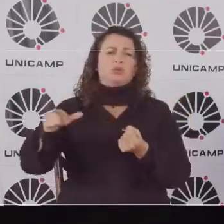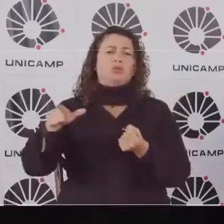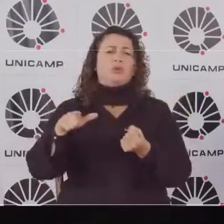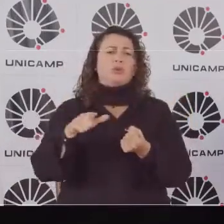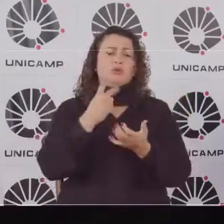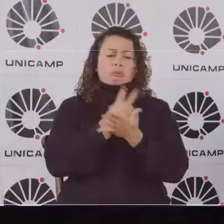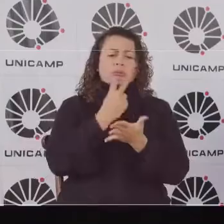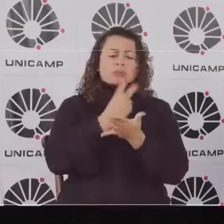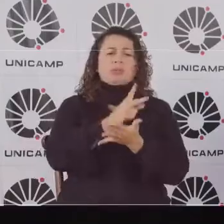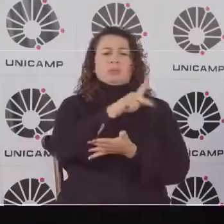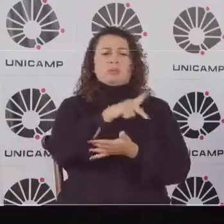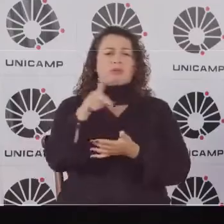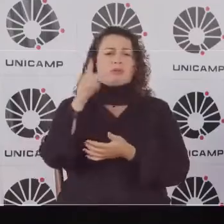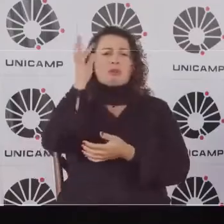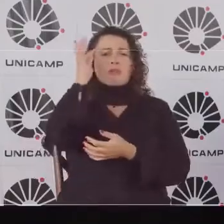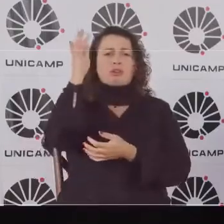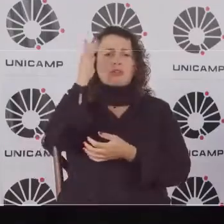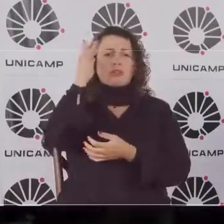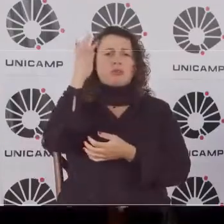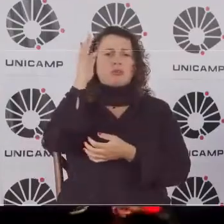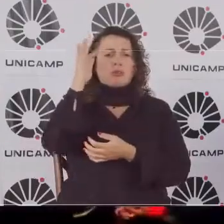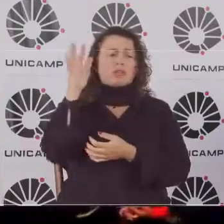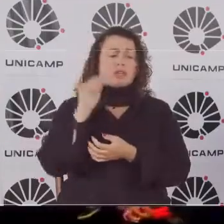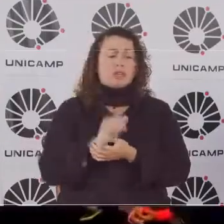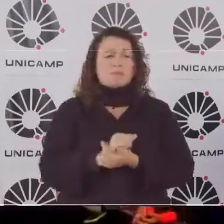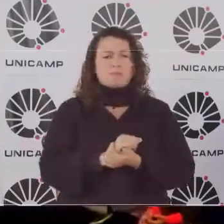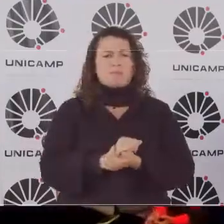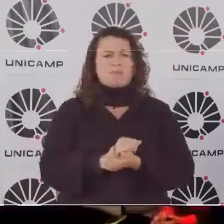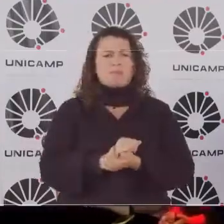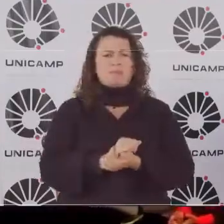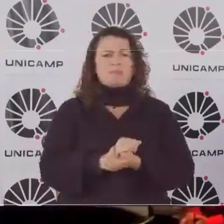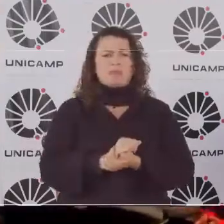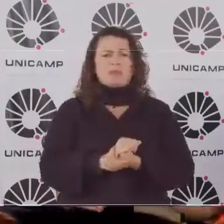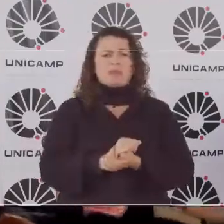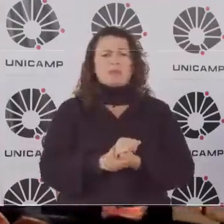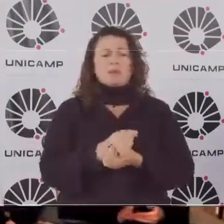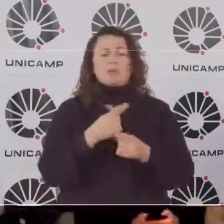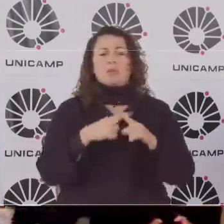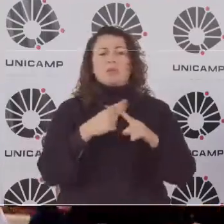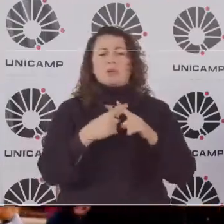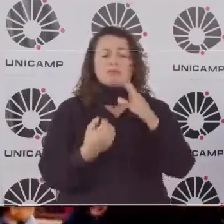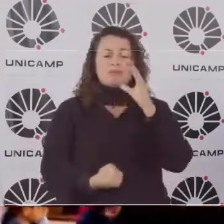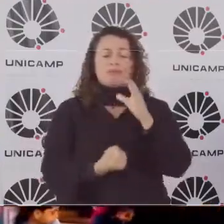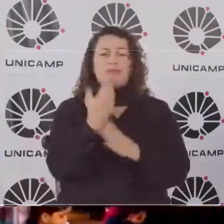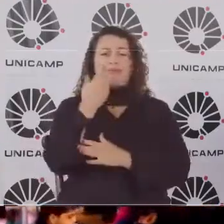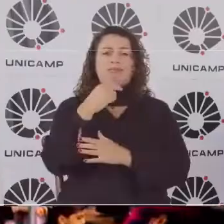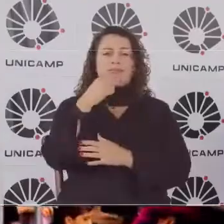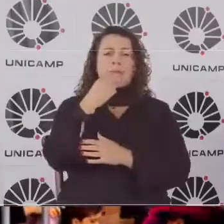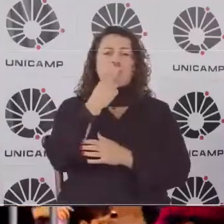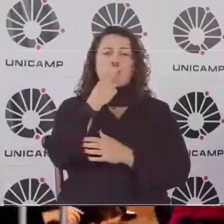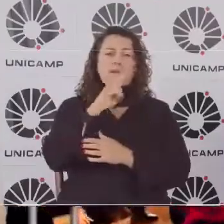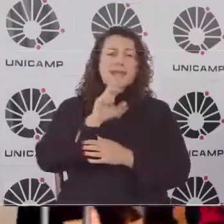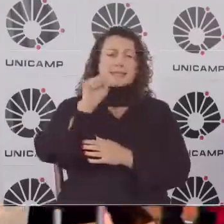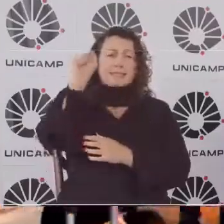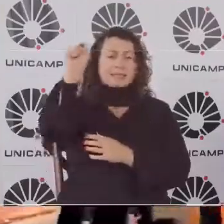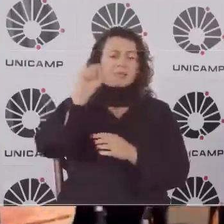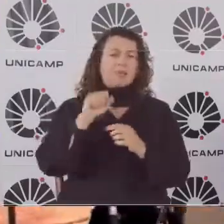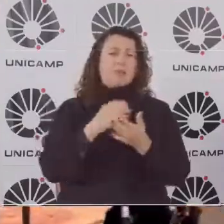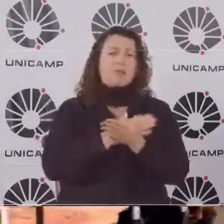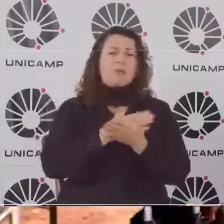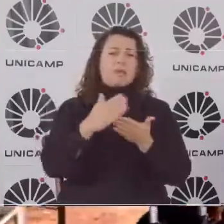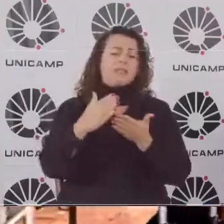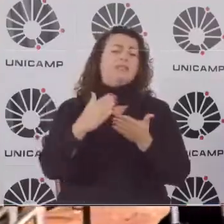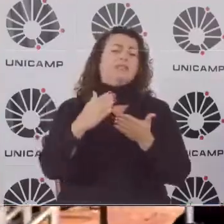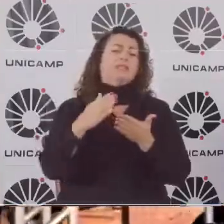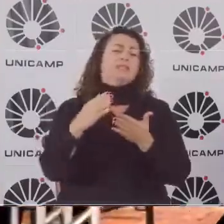professor de Filosofia em Hamburgo quando se da Ascensão do nazismo ao poder em